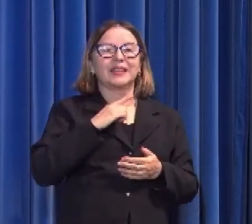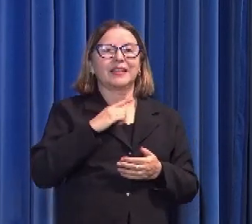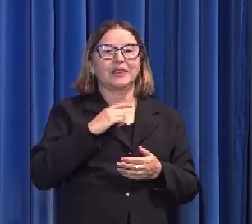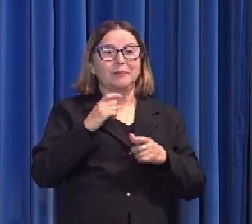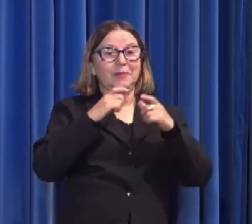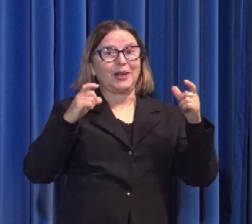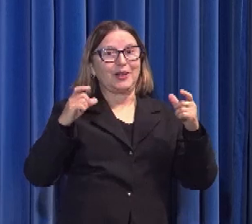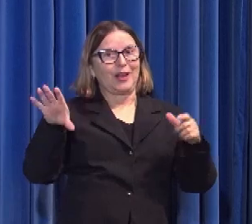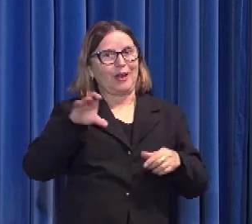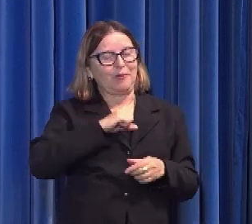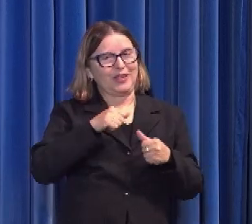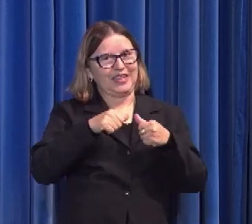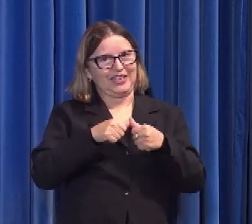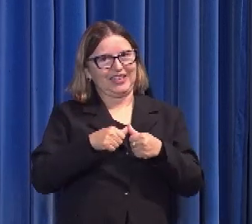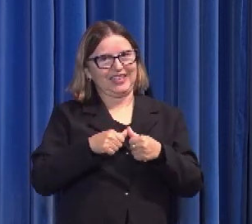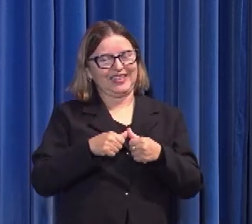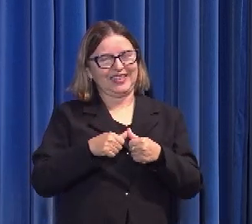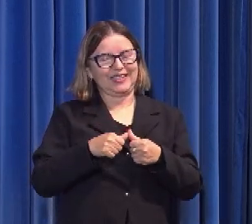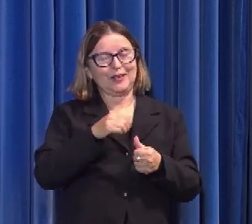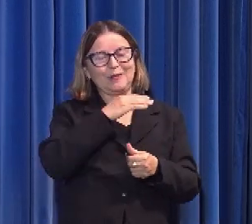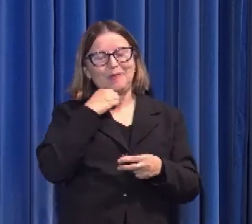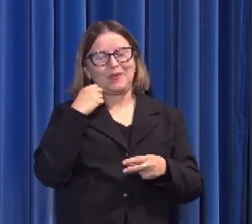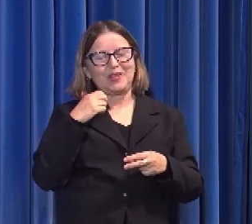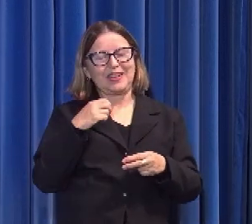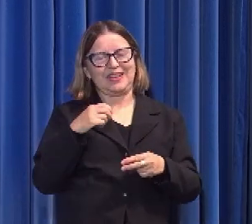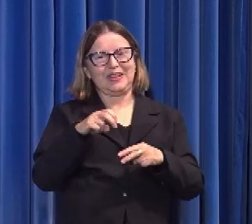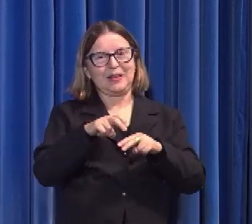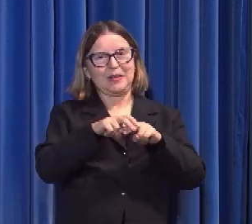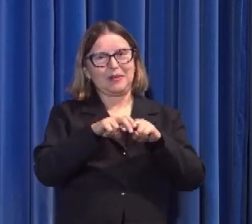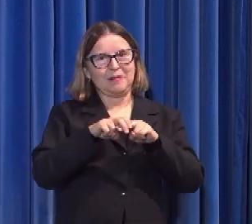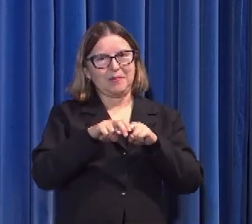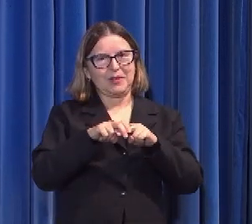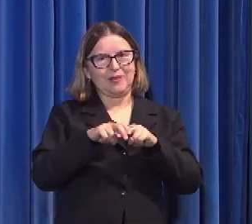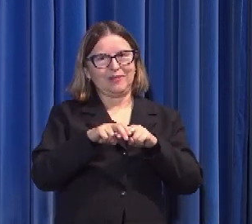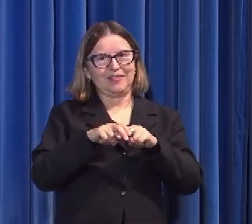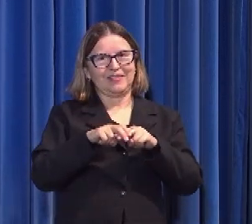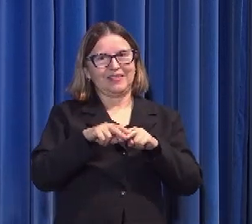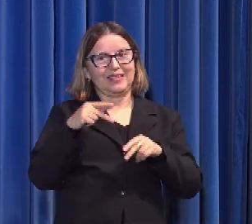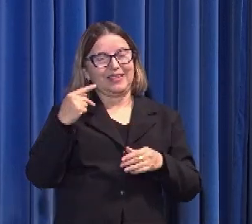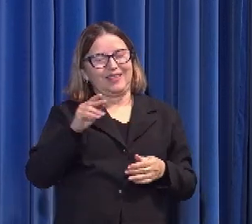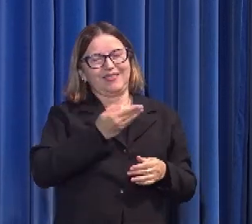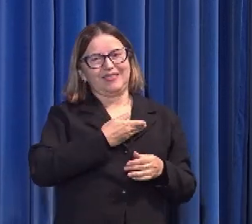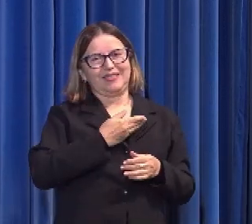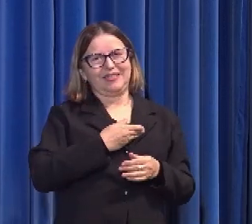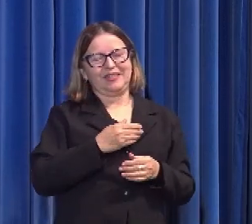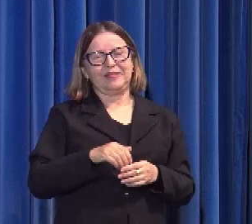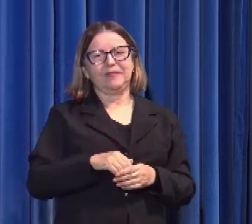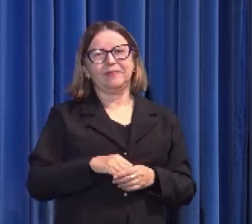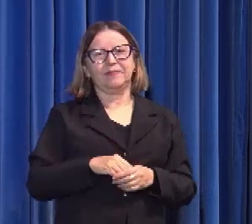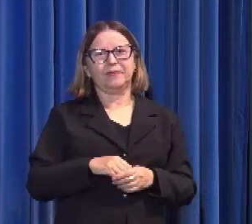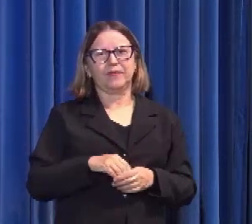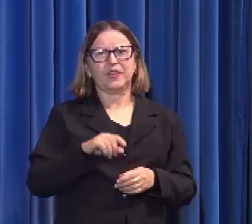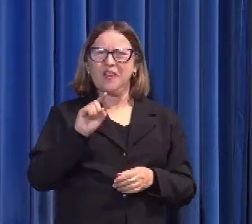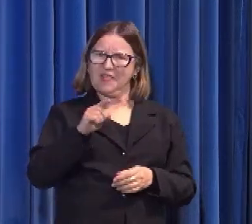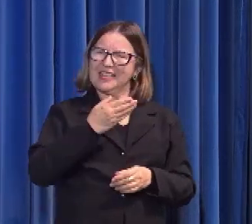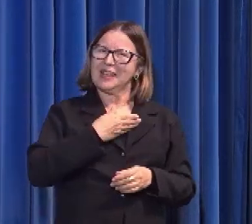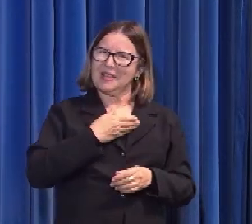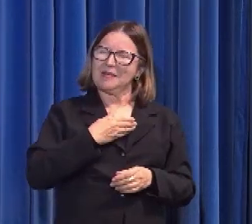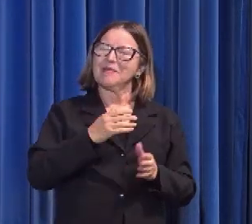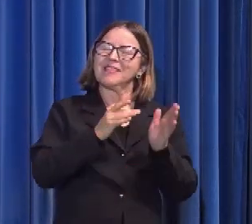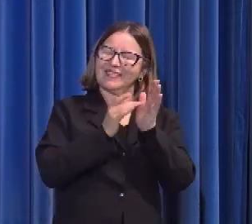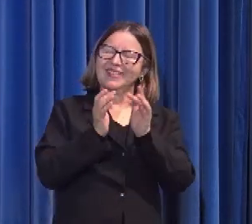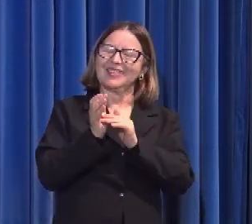amor do que este de dar alguém a própria vida em favor dos seus amigos você é amigo de